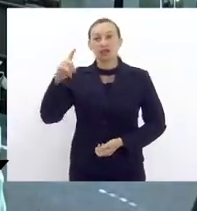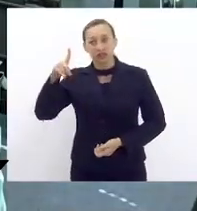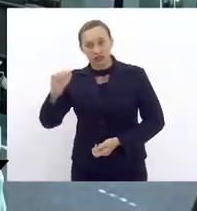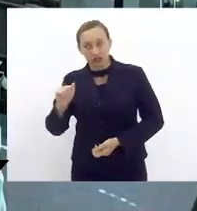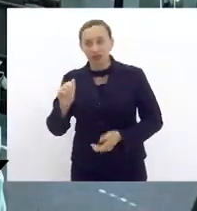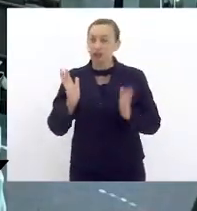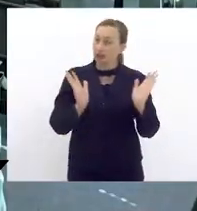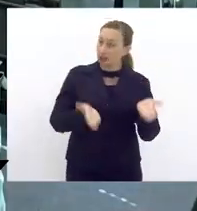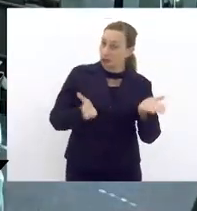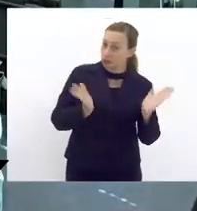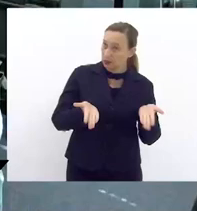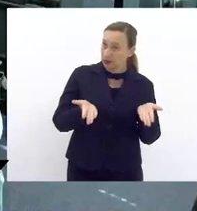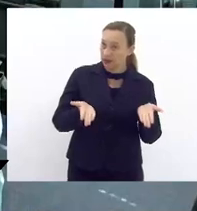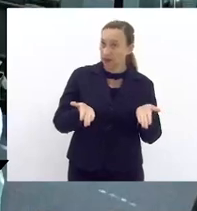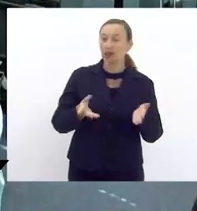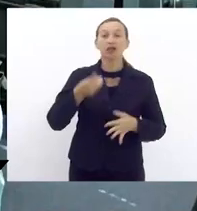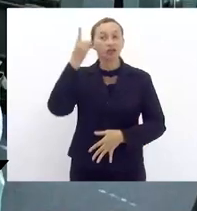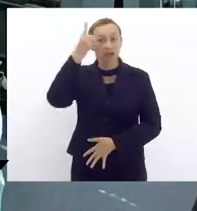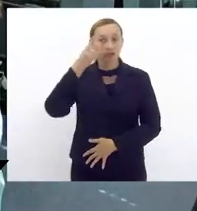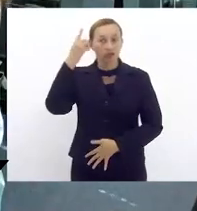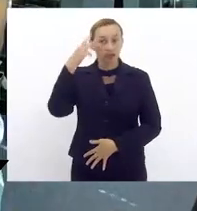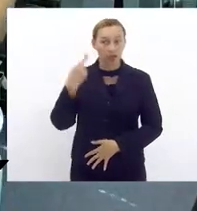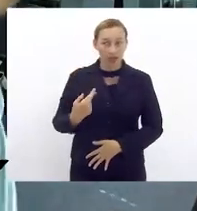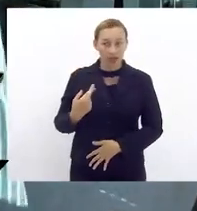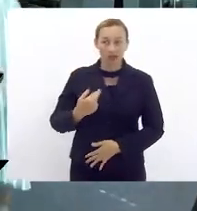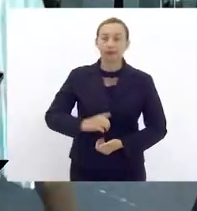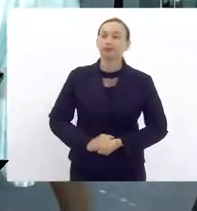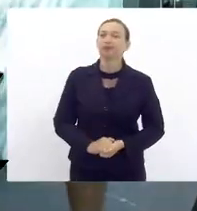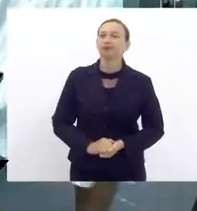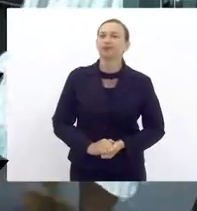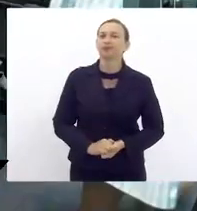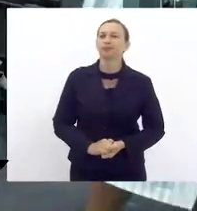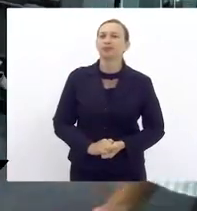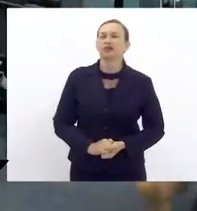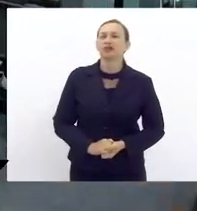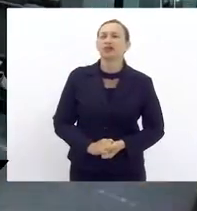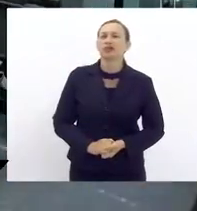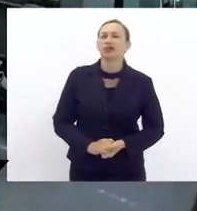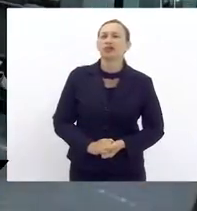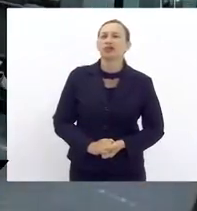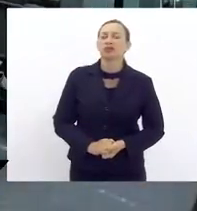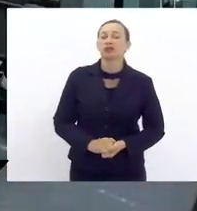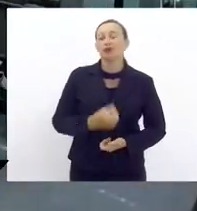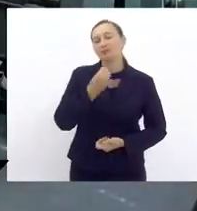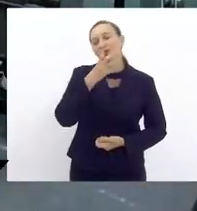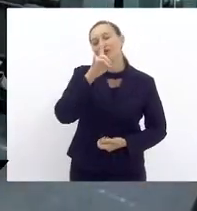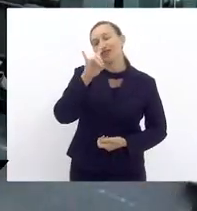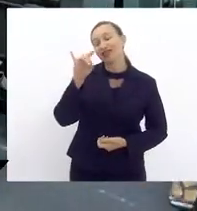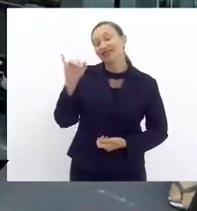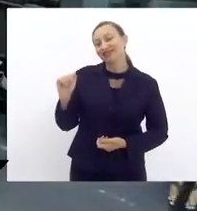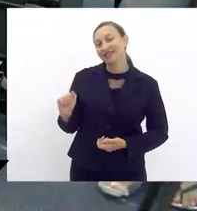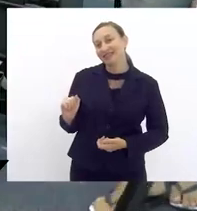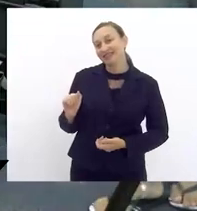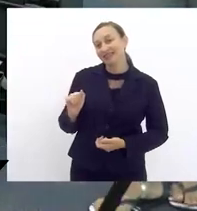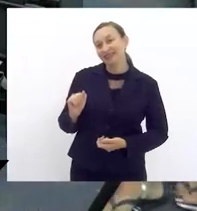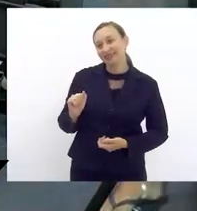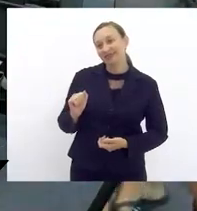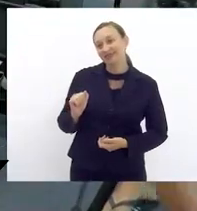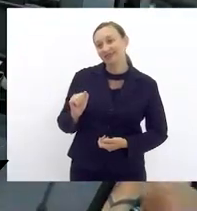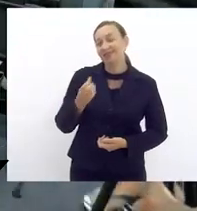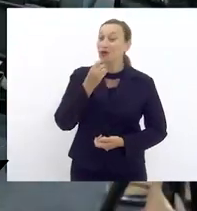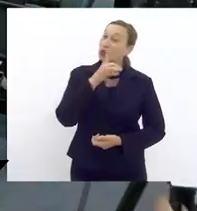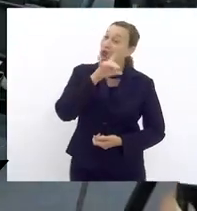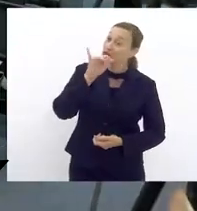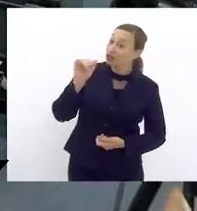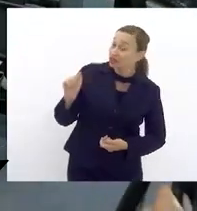passar agora para nossa deputada Renata Souza bom dia bom